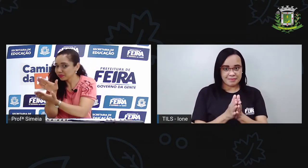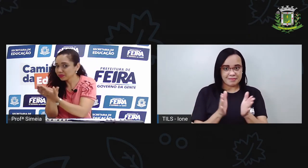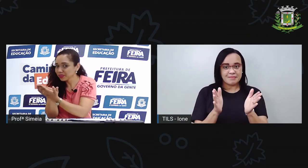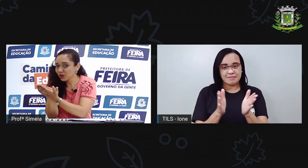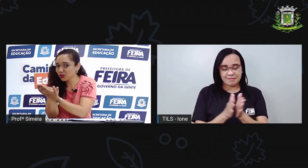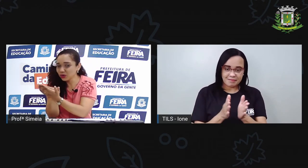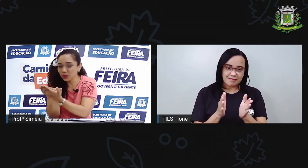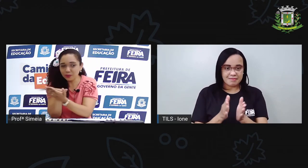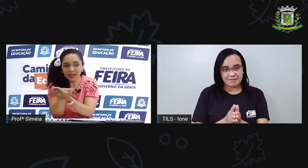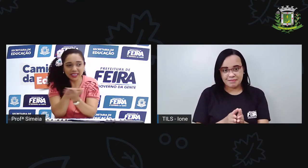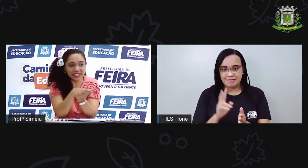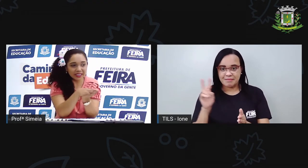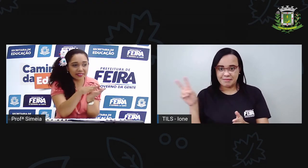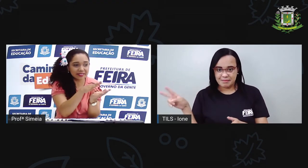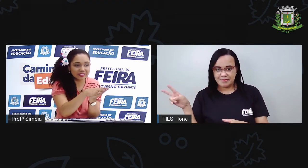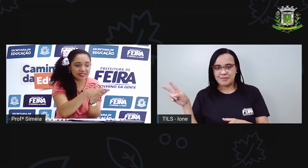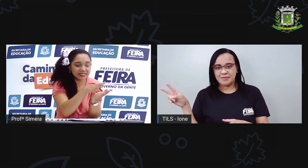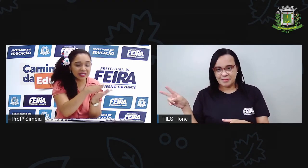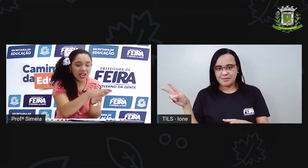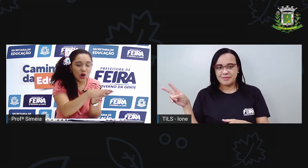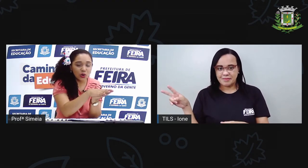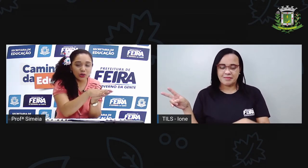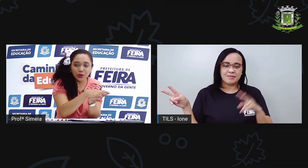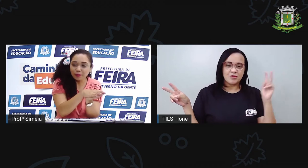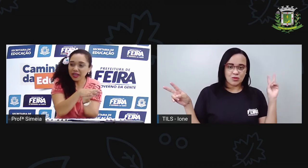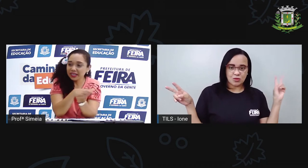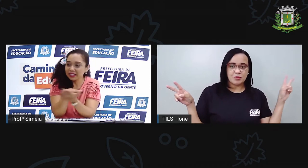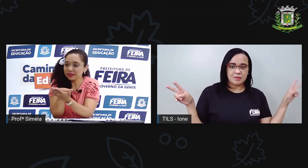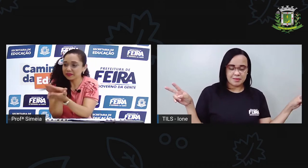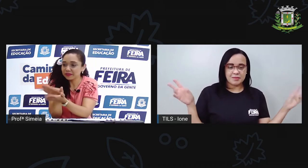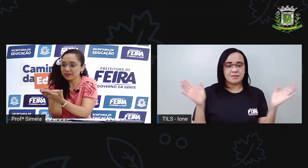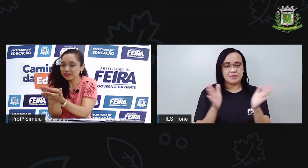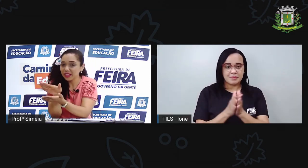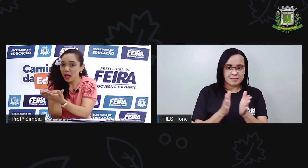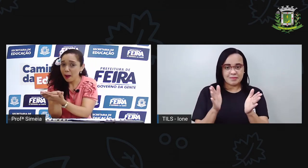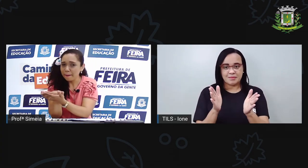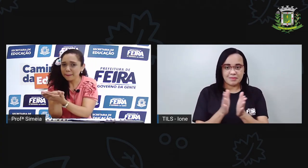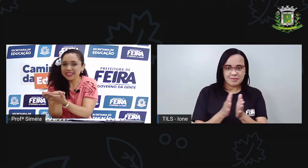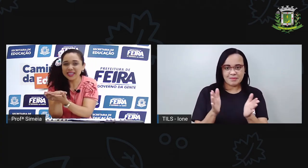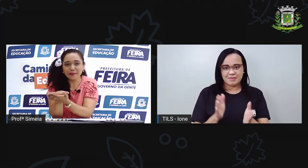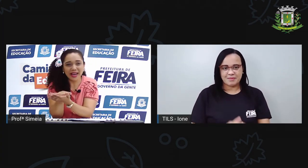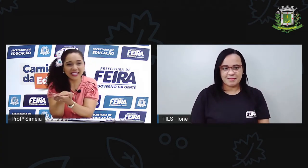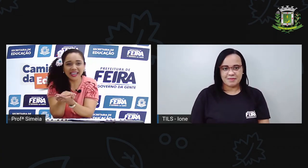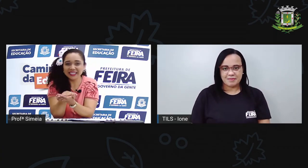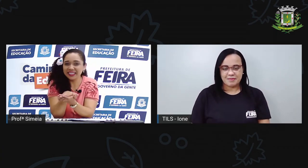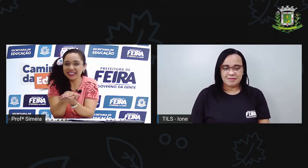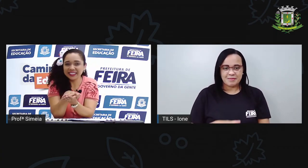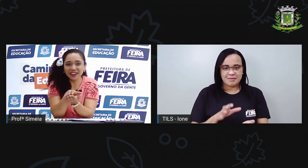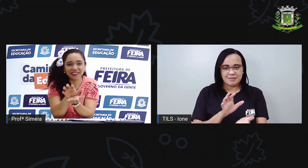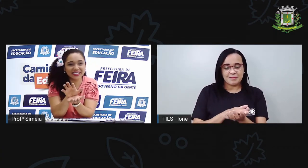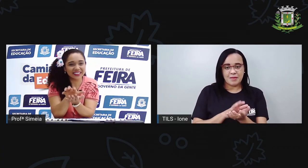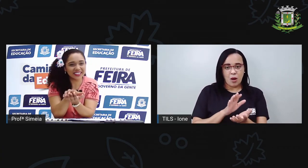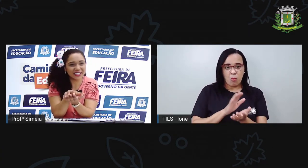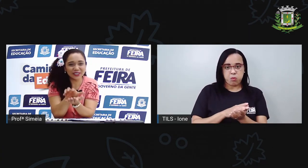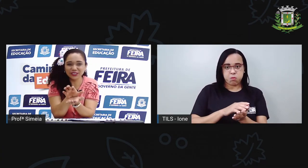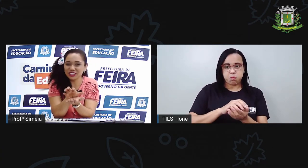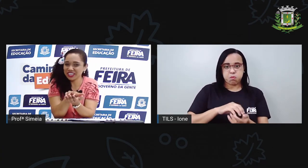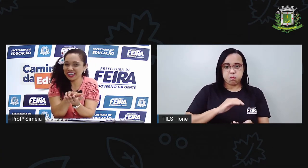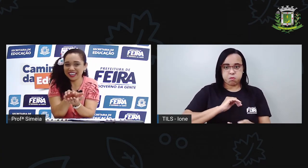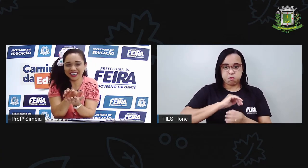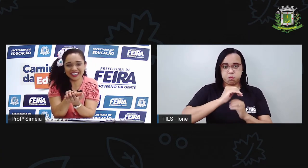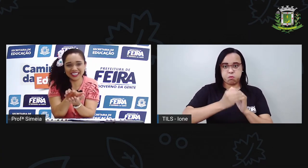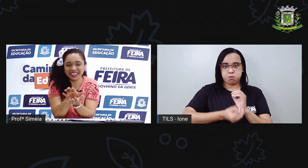Ele olhou para aqui olhou para mim é mas a barriga dele tava